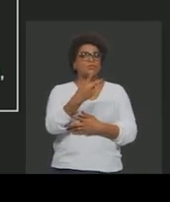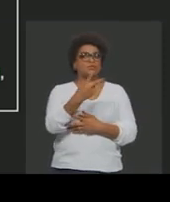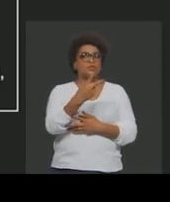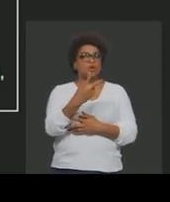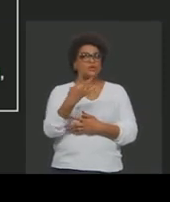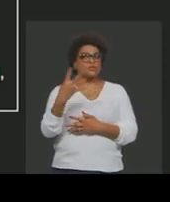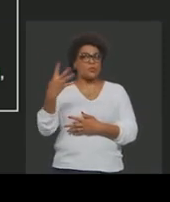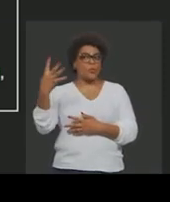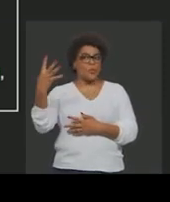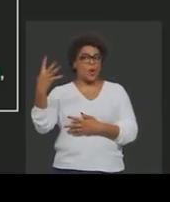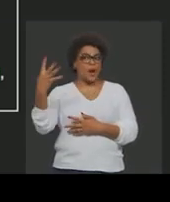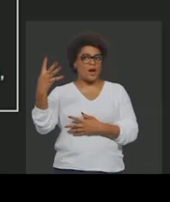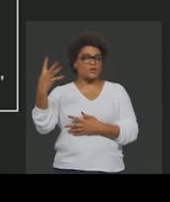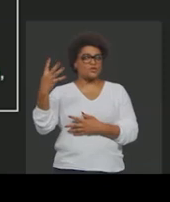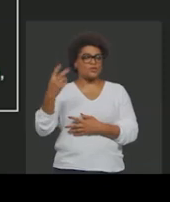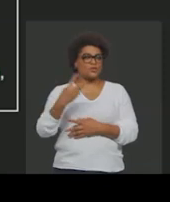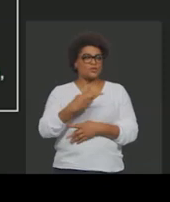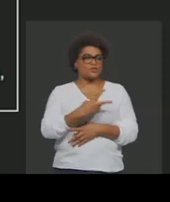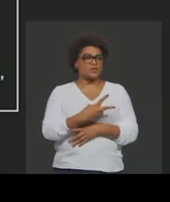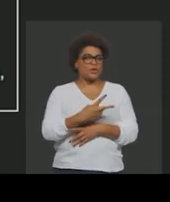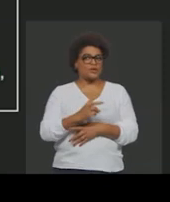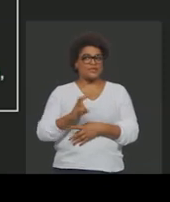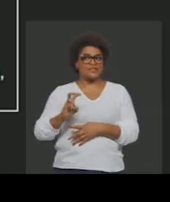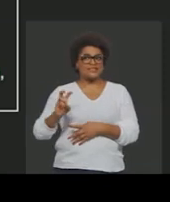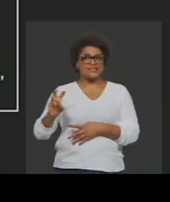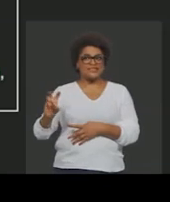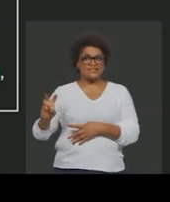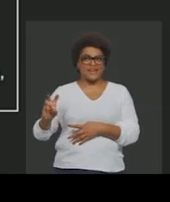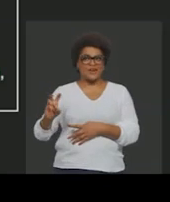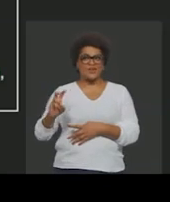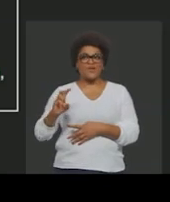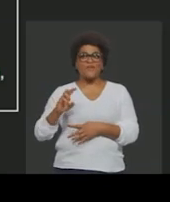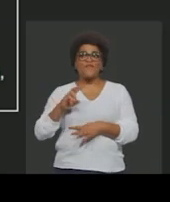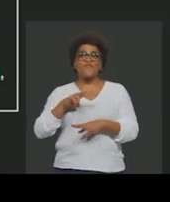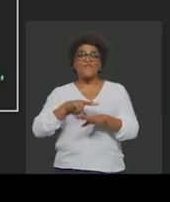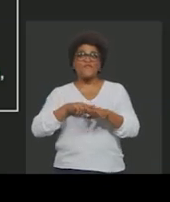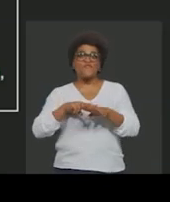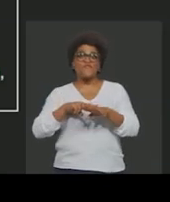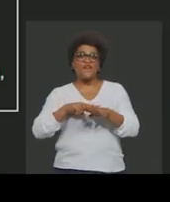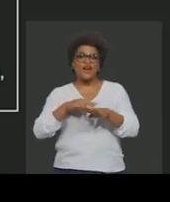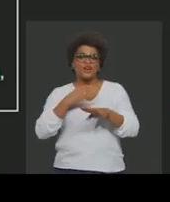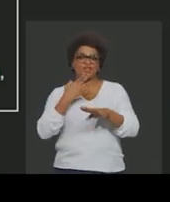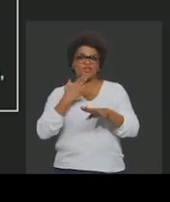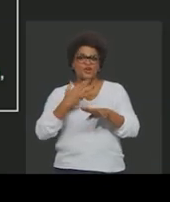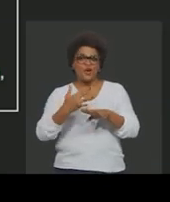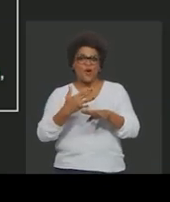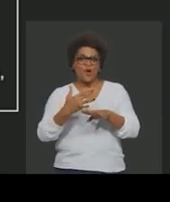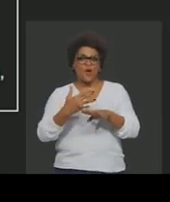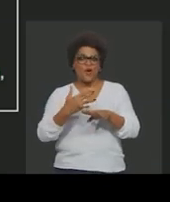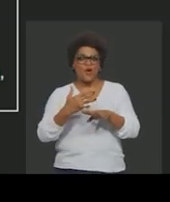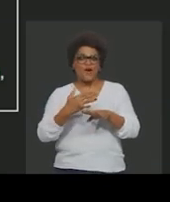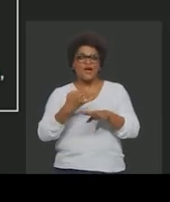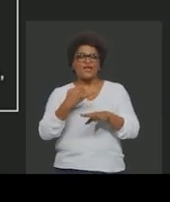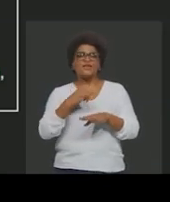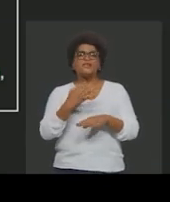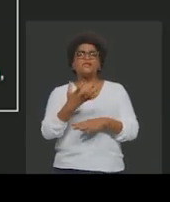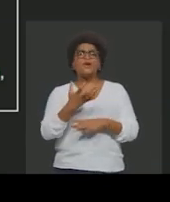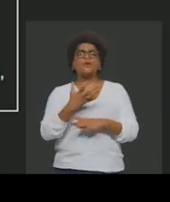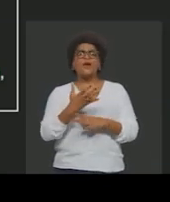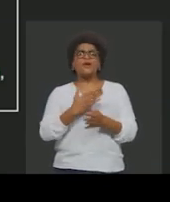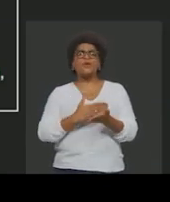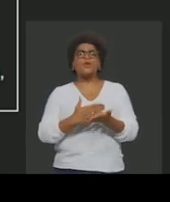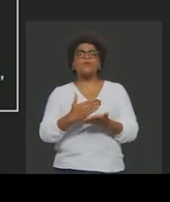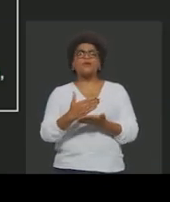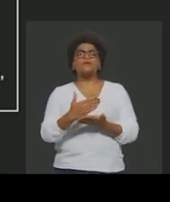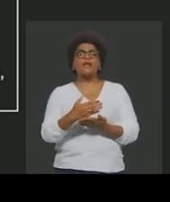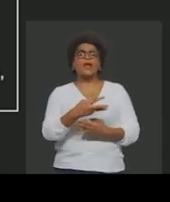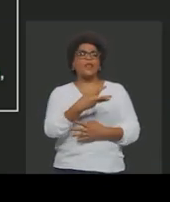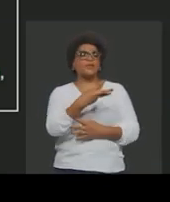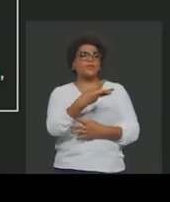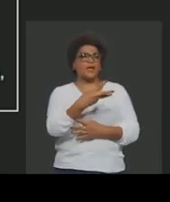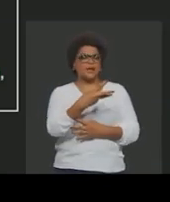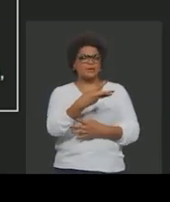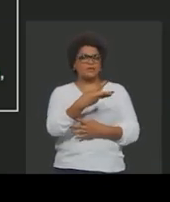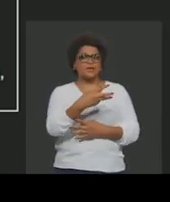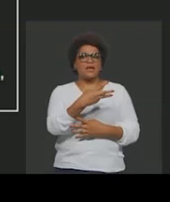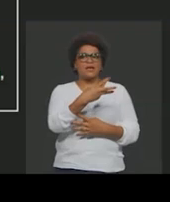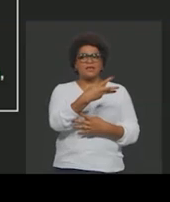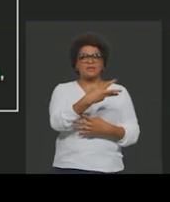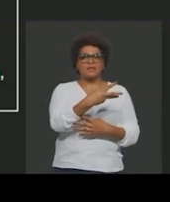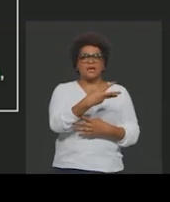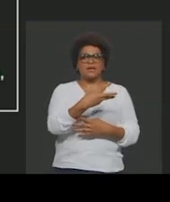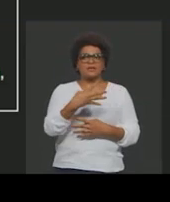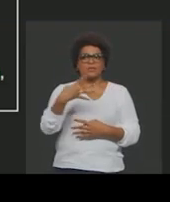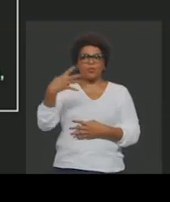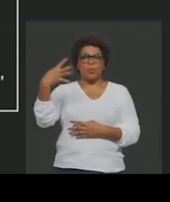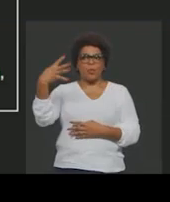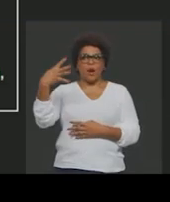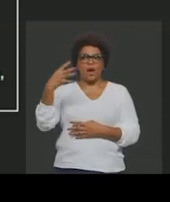cor verde. Se você quiser começar no conjunto A com o número 3, 3, 4 ou 3, 5. Então, este conjunto que